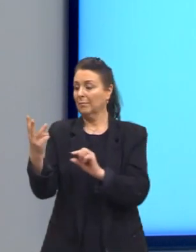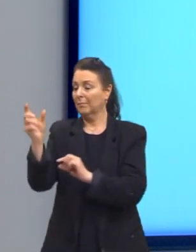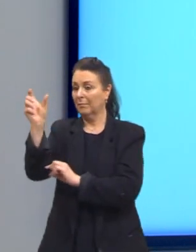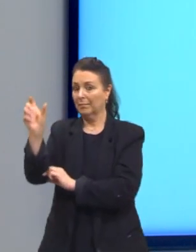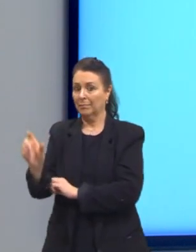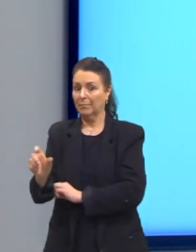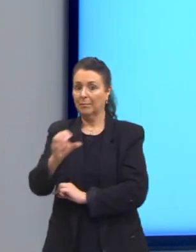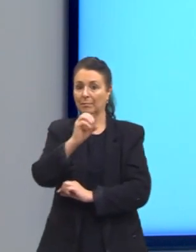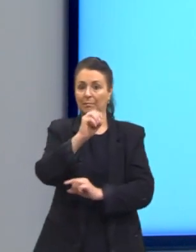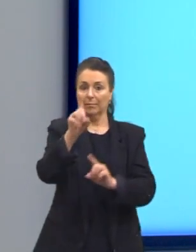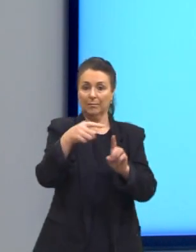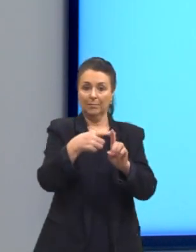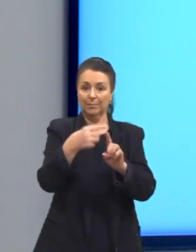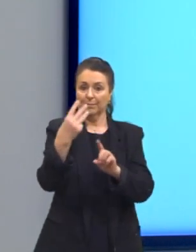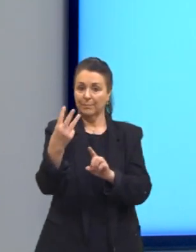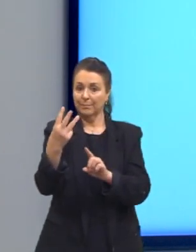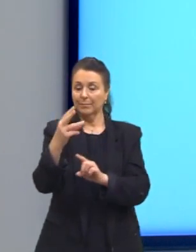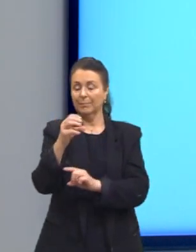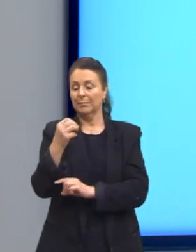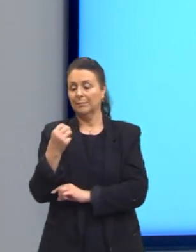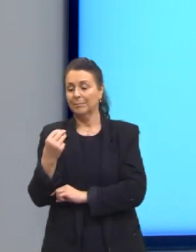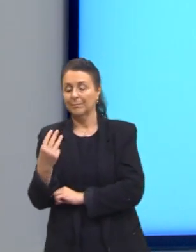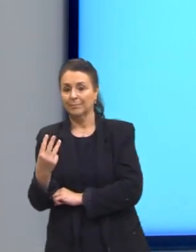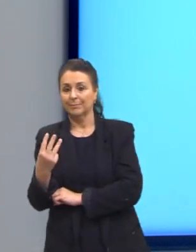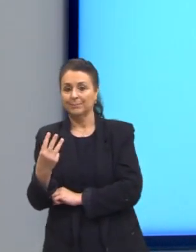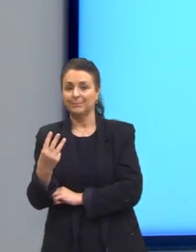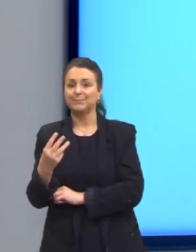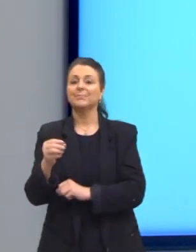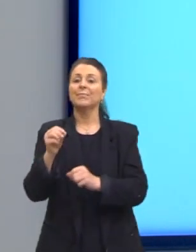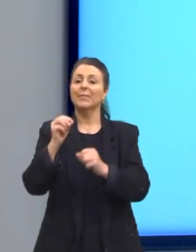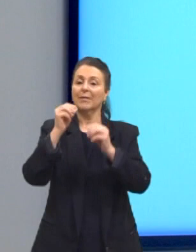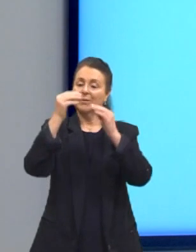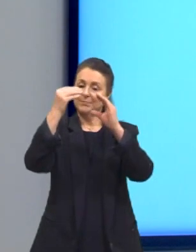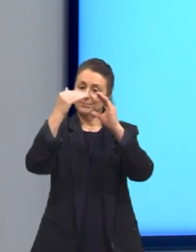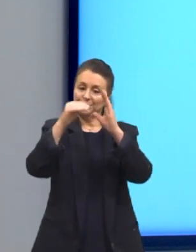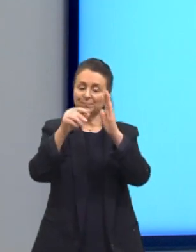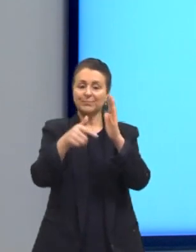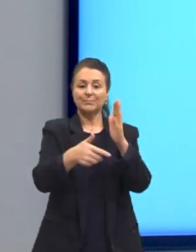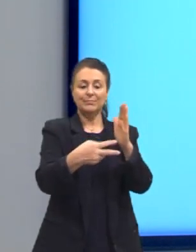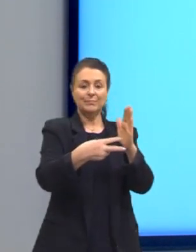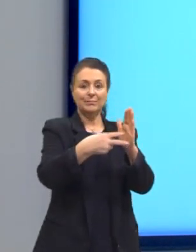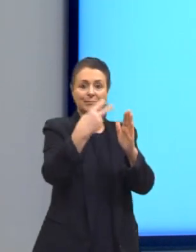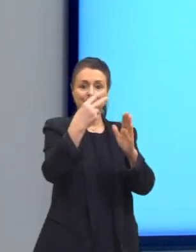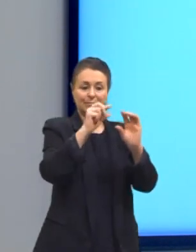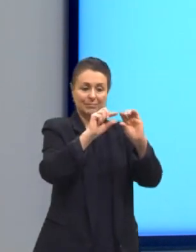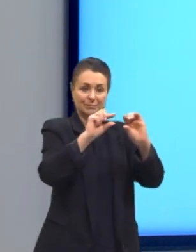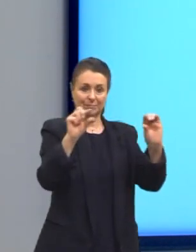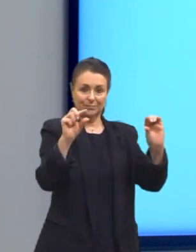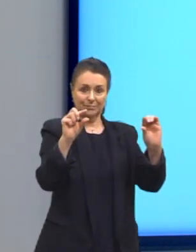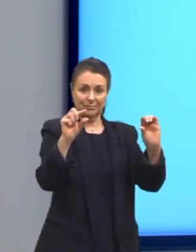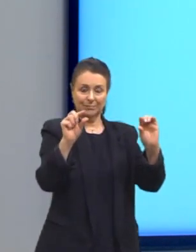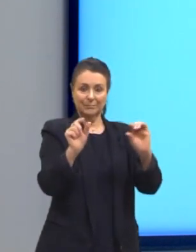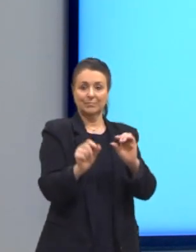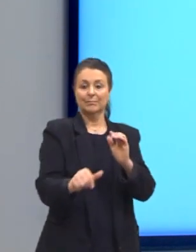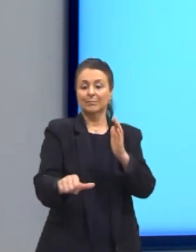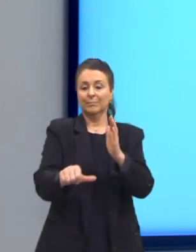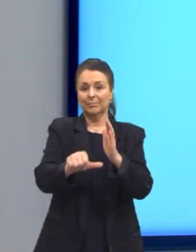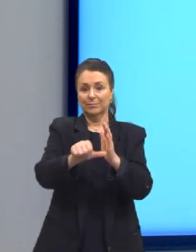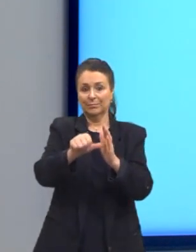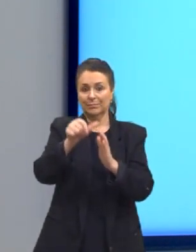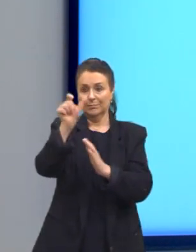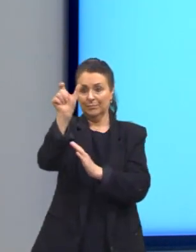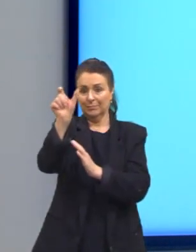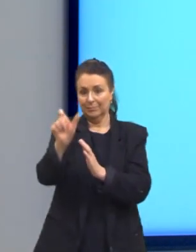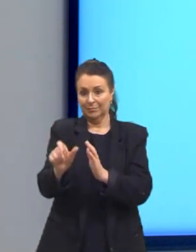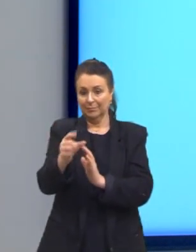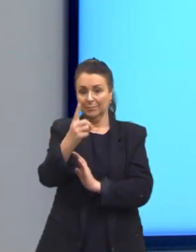3 = 3 o mesmo processo a gente faz para segunda linha então primeira coluna nós teremos o